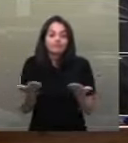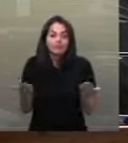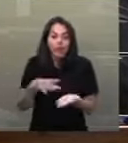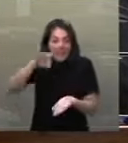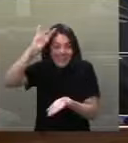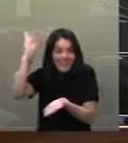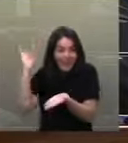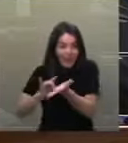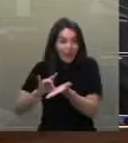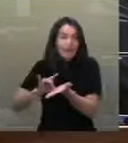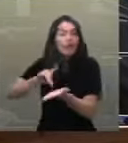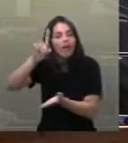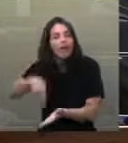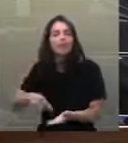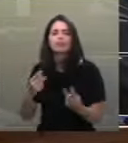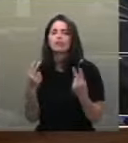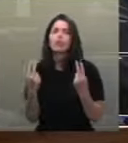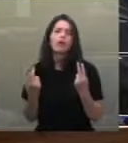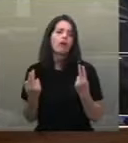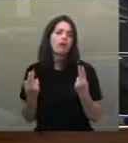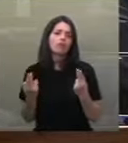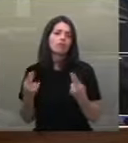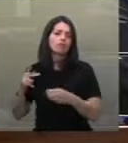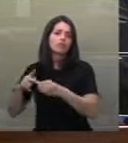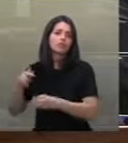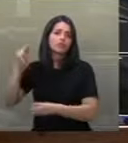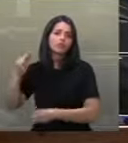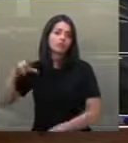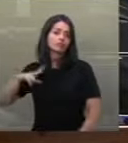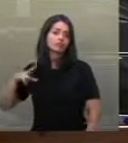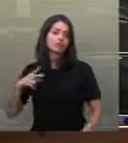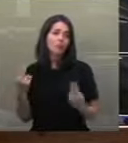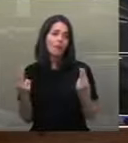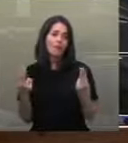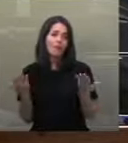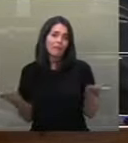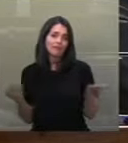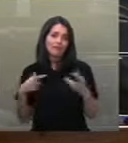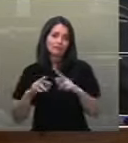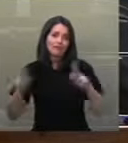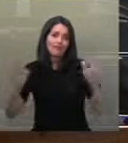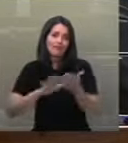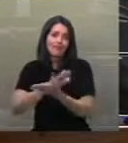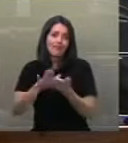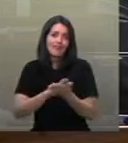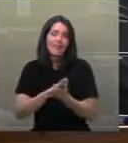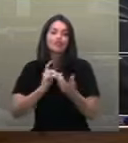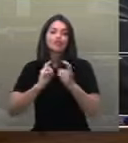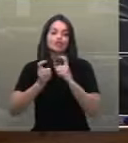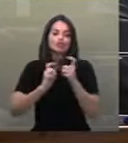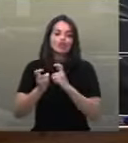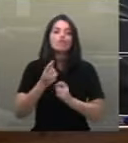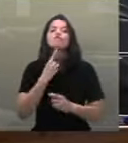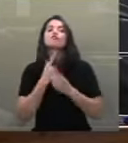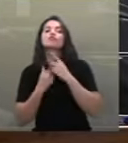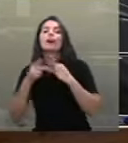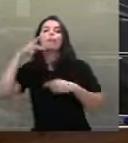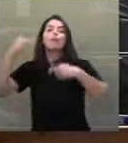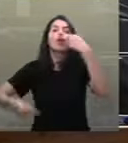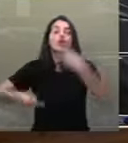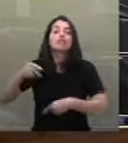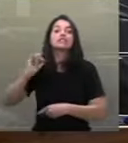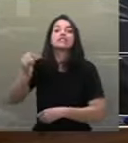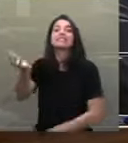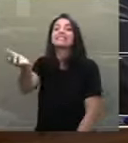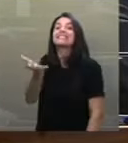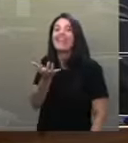realidade igualzinha à Petrobras privatizada. Não faz diferença nenhuma. É uma questão administrativa, de vontade política, se quiser,